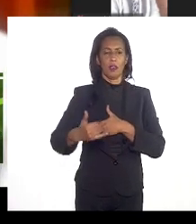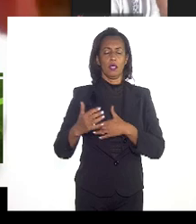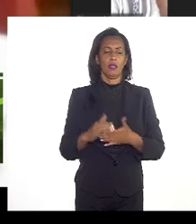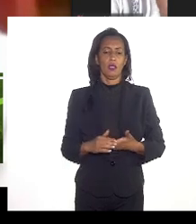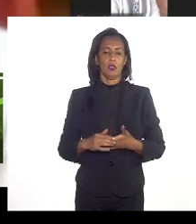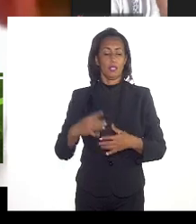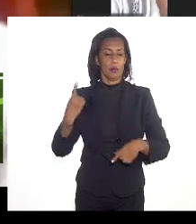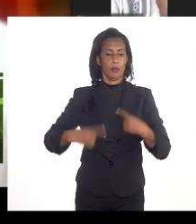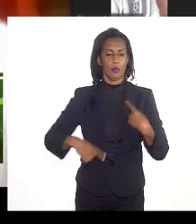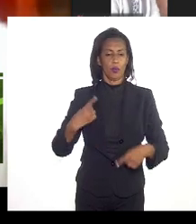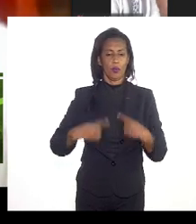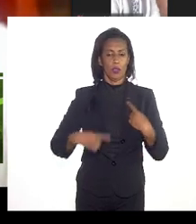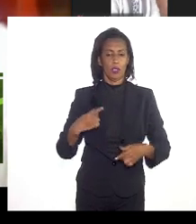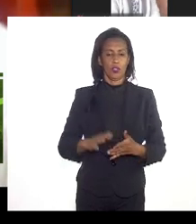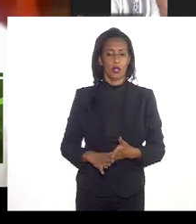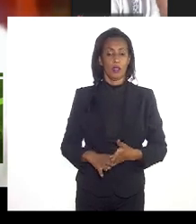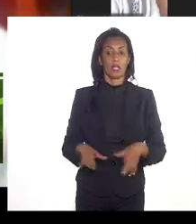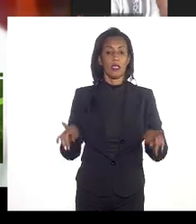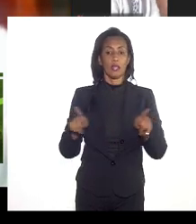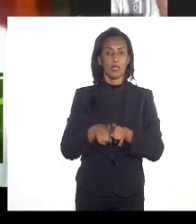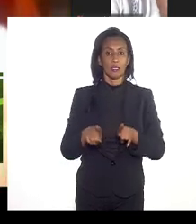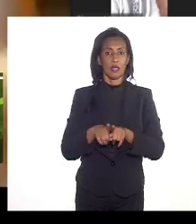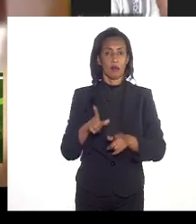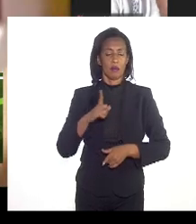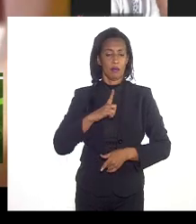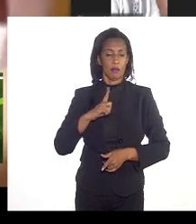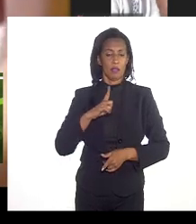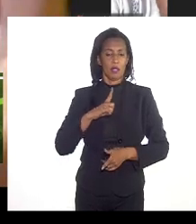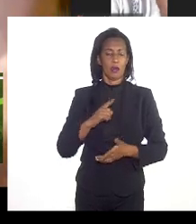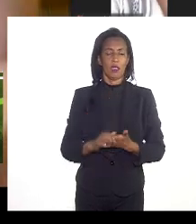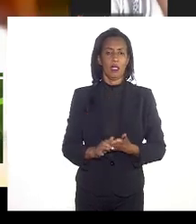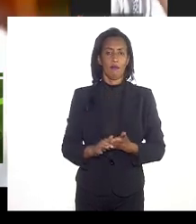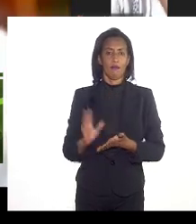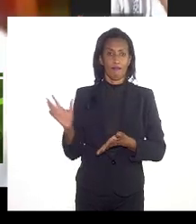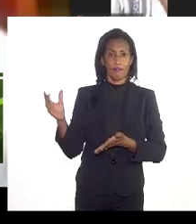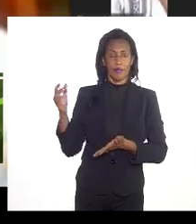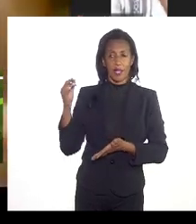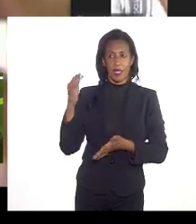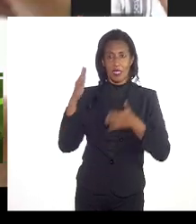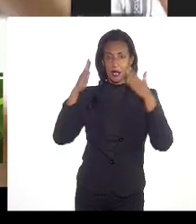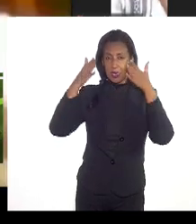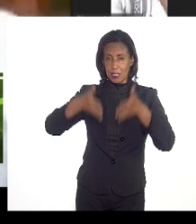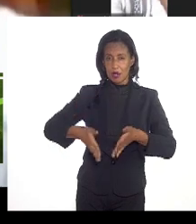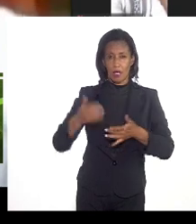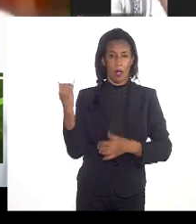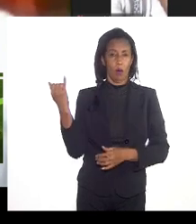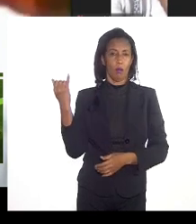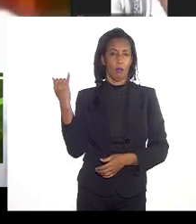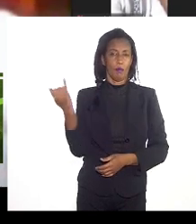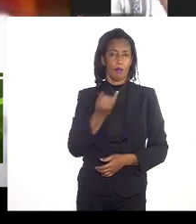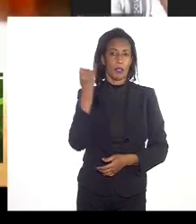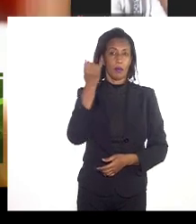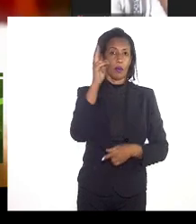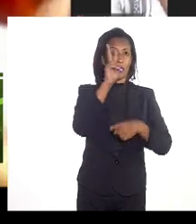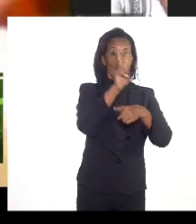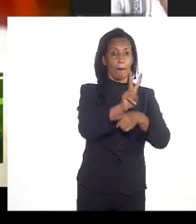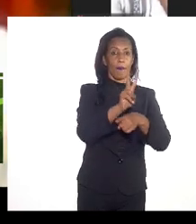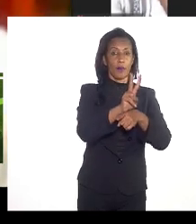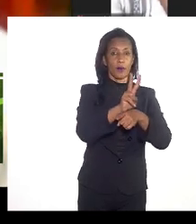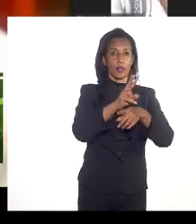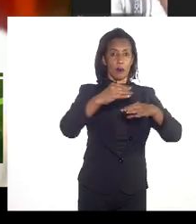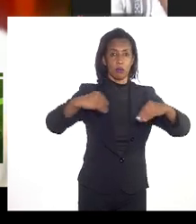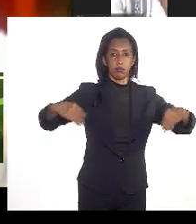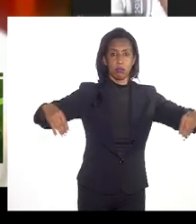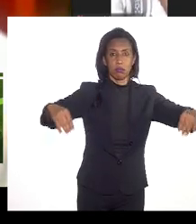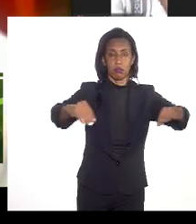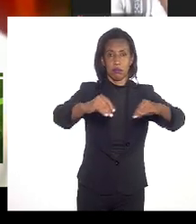dessas políticas. E há aí um aspecto central, essencial, que é a proteção dos territórios, que eu vejo que